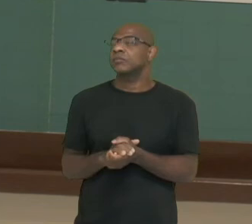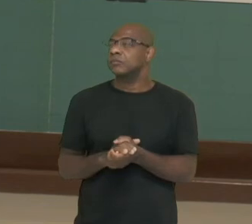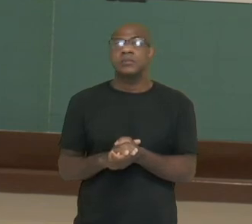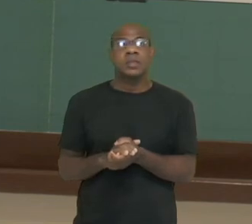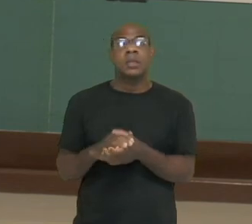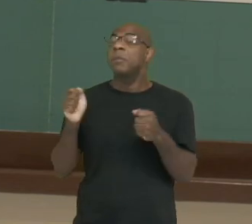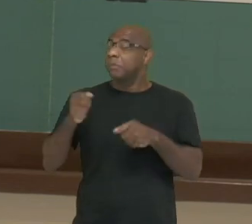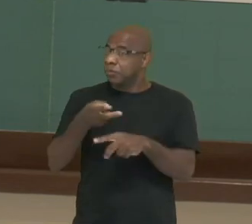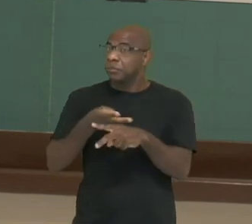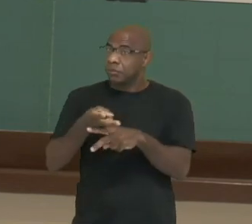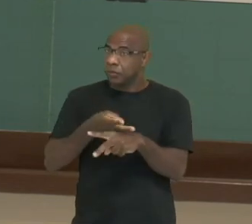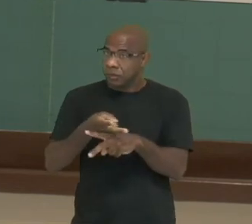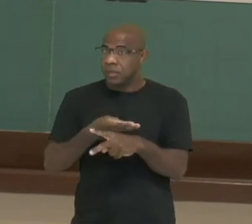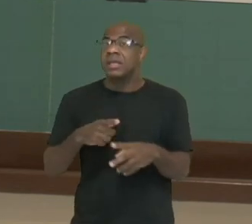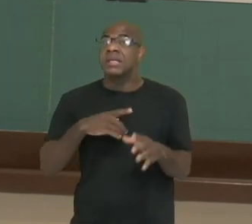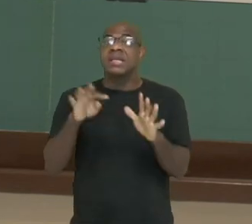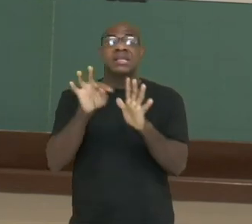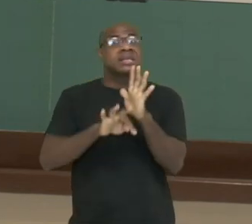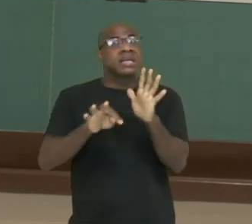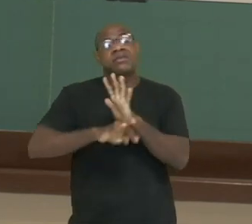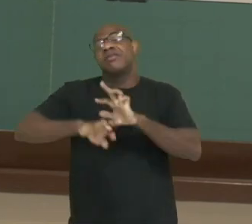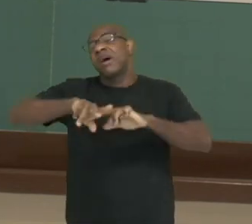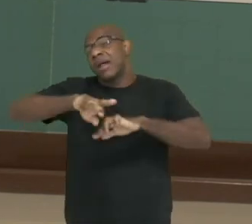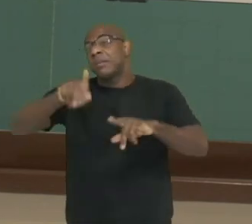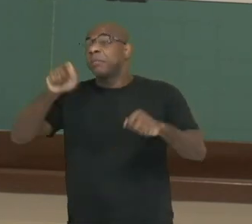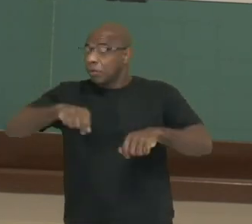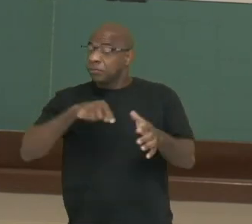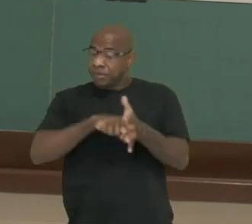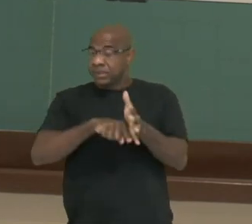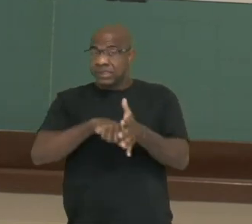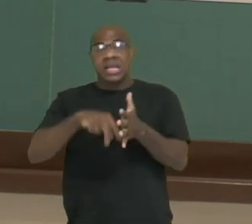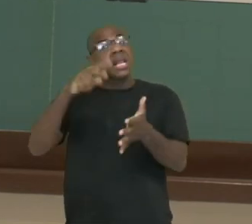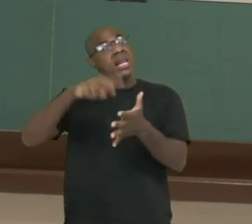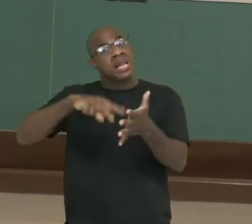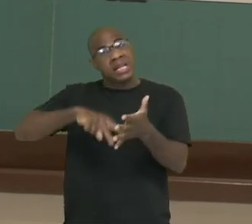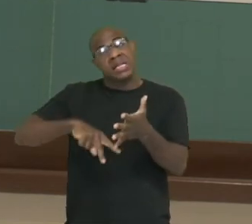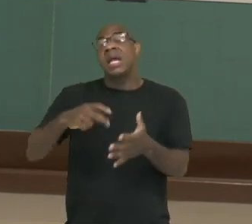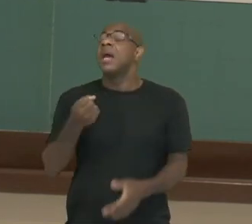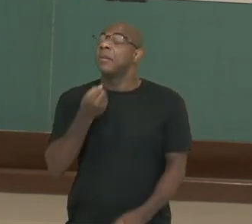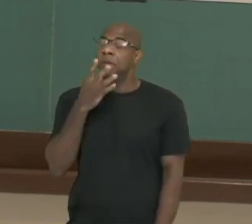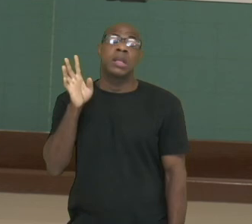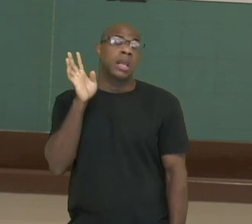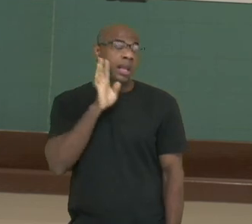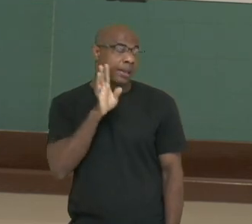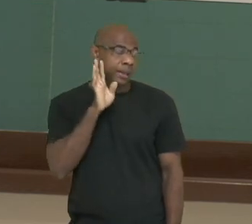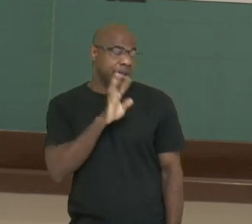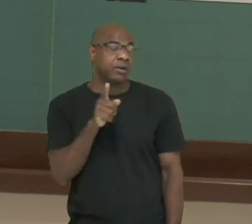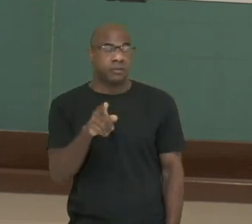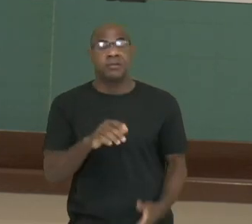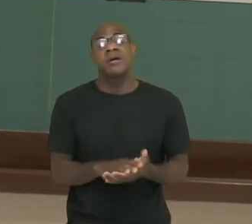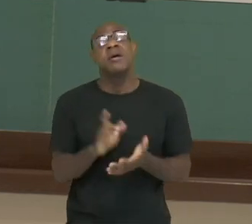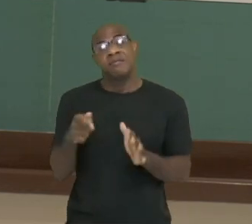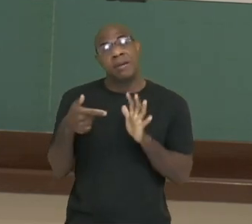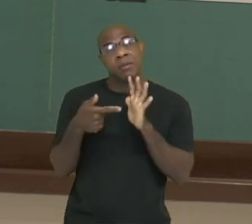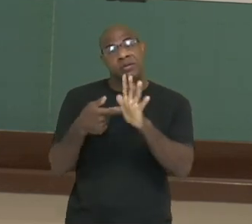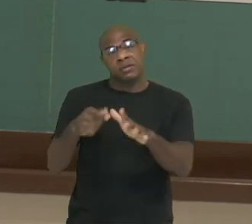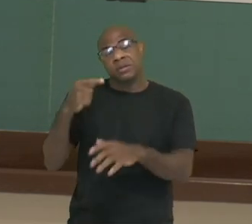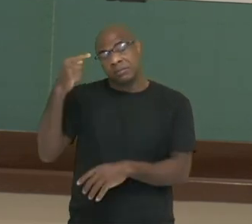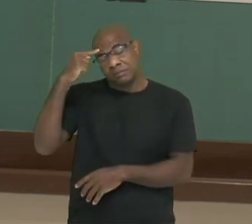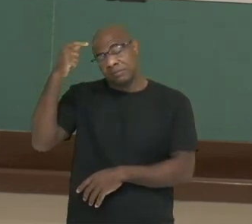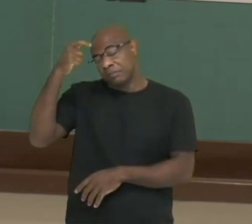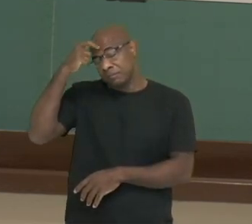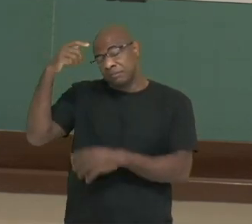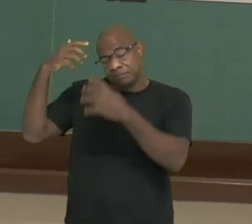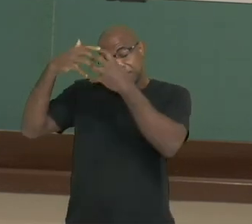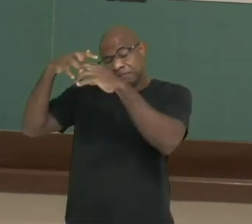não. São vários textos do Brecht, pesquisem, leiam, é muito bacana, assim, vai te trazer a reflexão